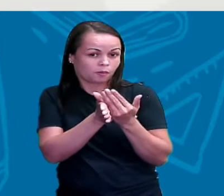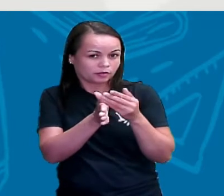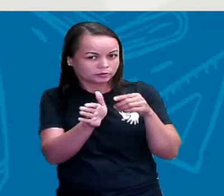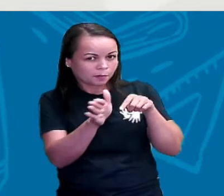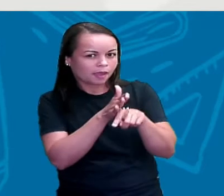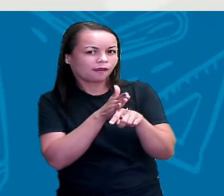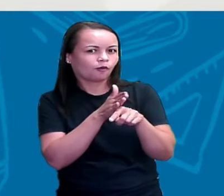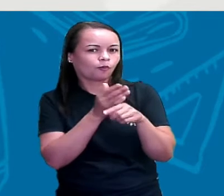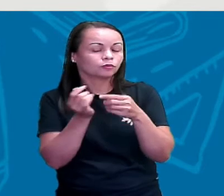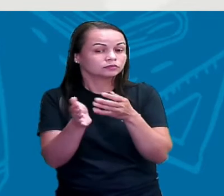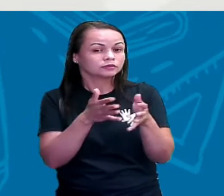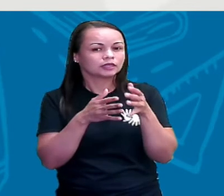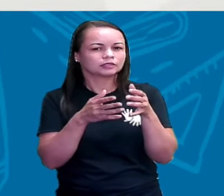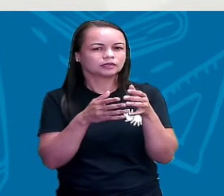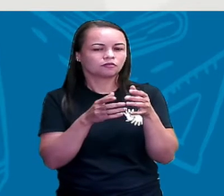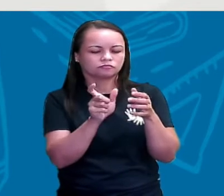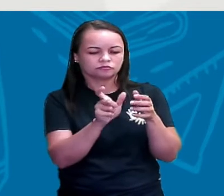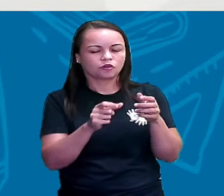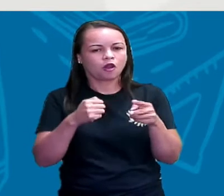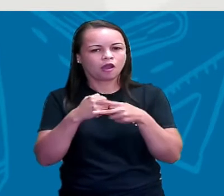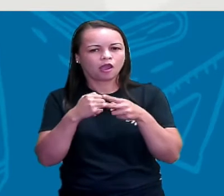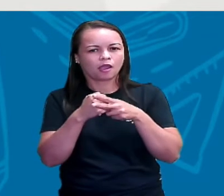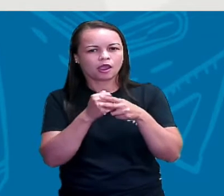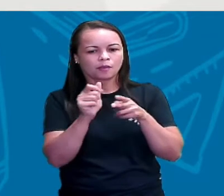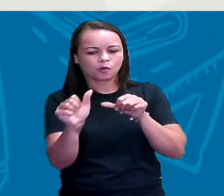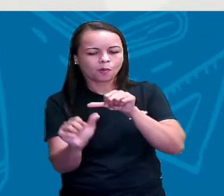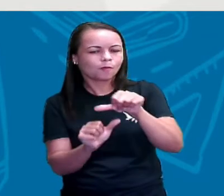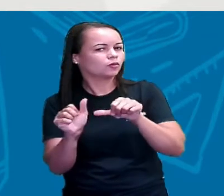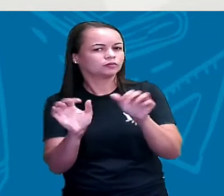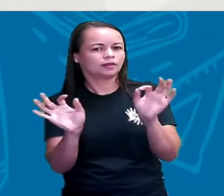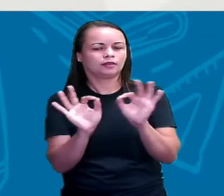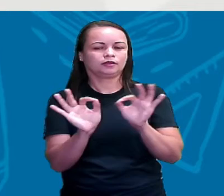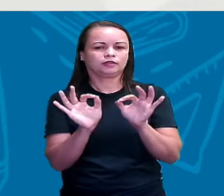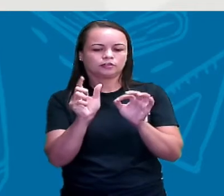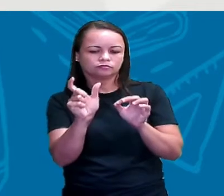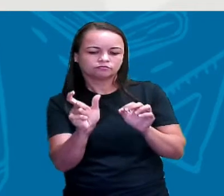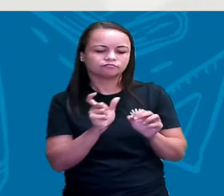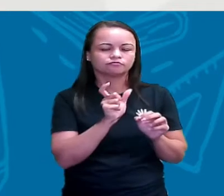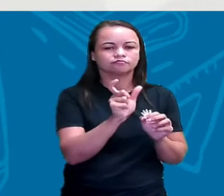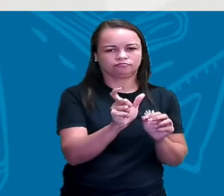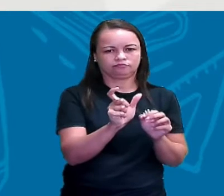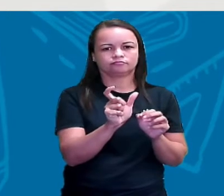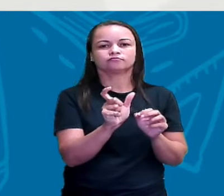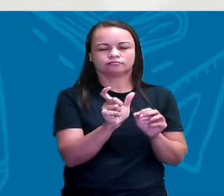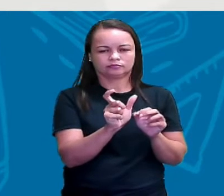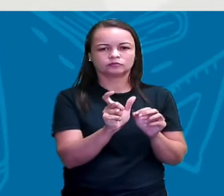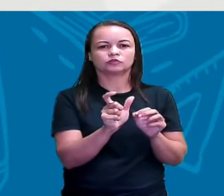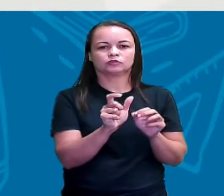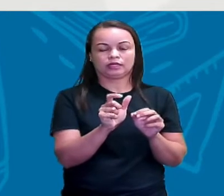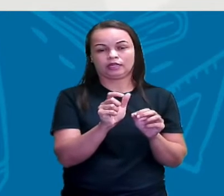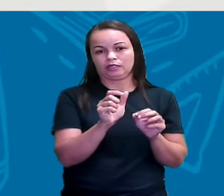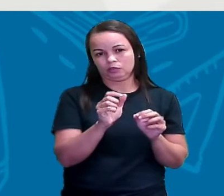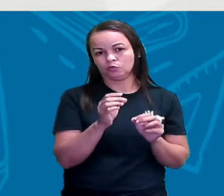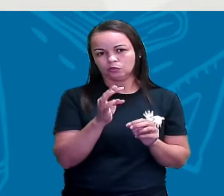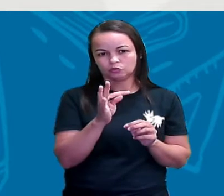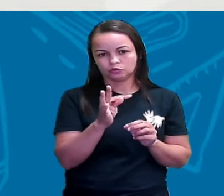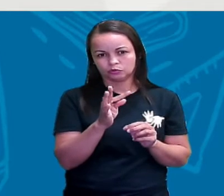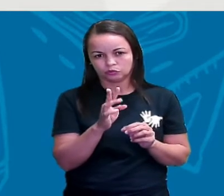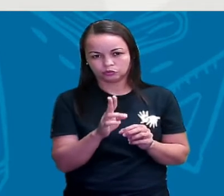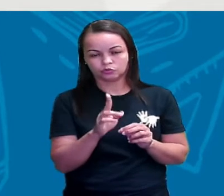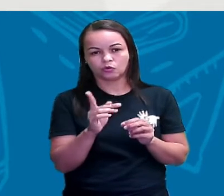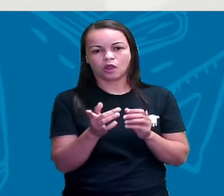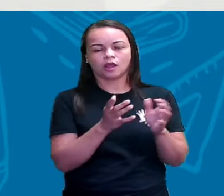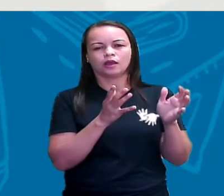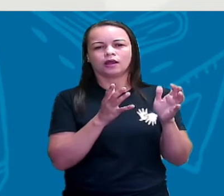da pergunta. Teu verbo ele não sofre nenhuma alteração, ele volta para a forma de infinitivo sem o to e o